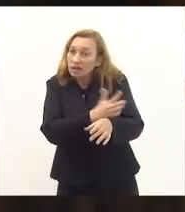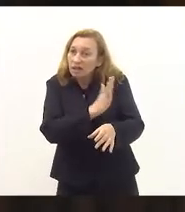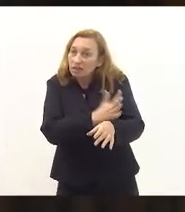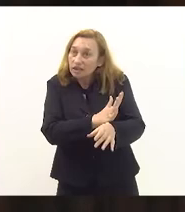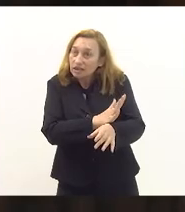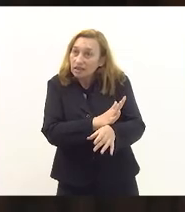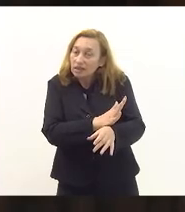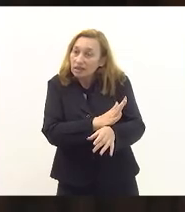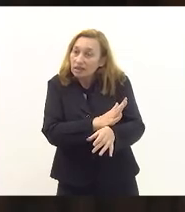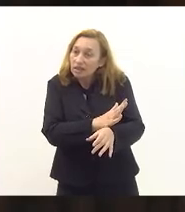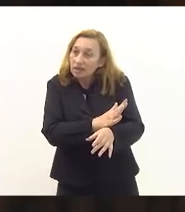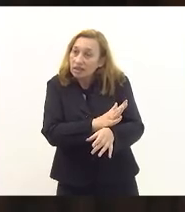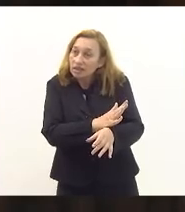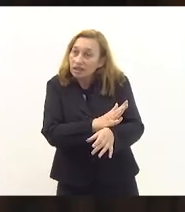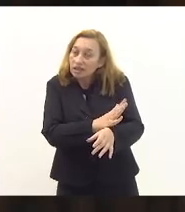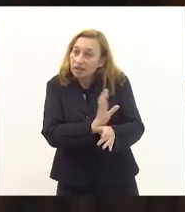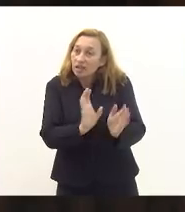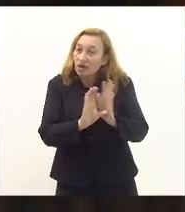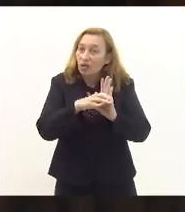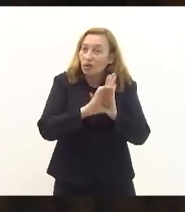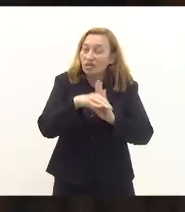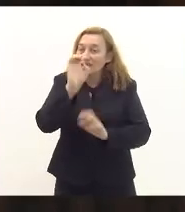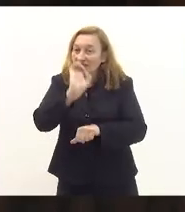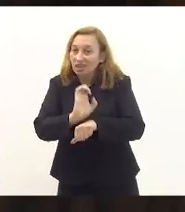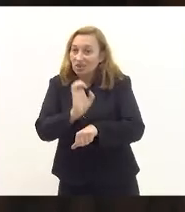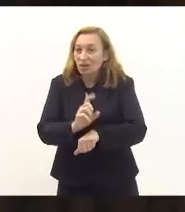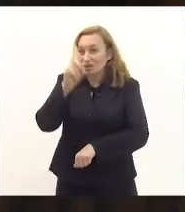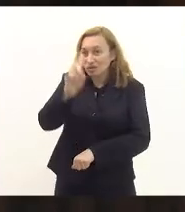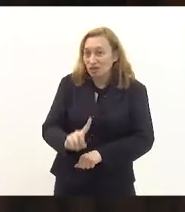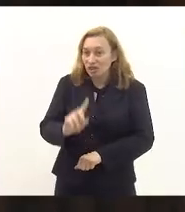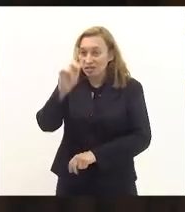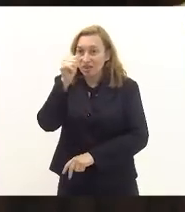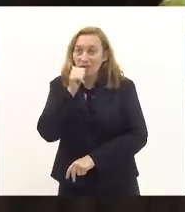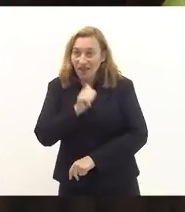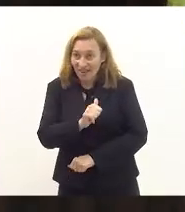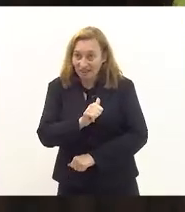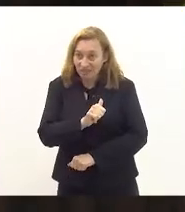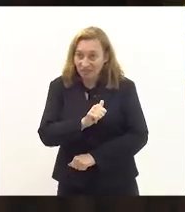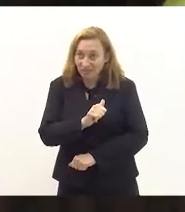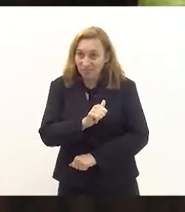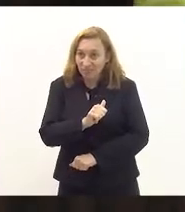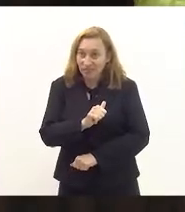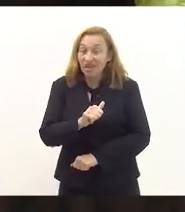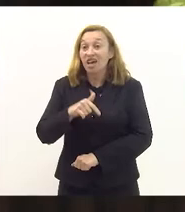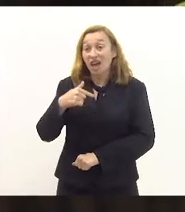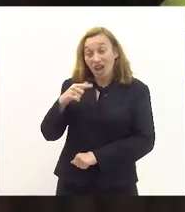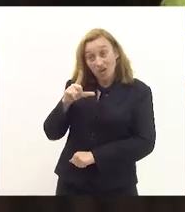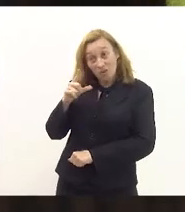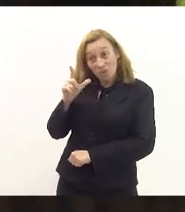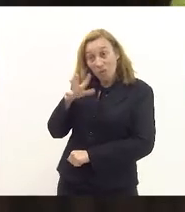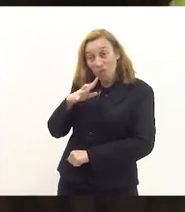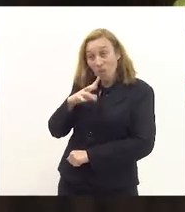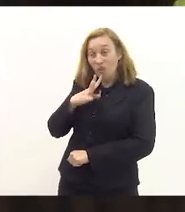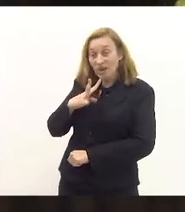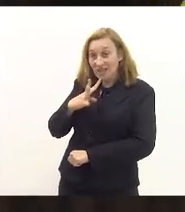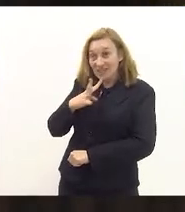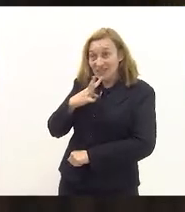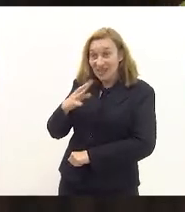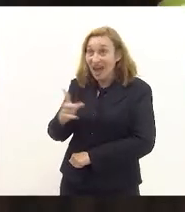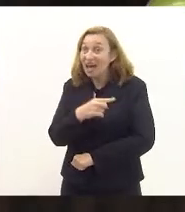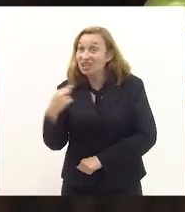esse treinamento era no Conselho Estadual dos Direitos da Mulher. E foi ali que eu conheci a